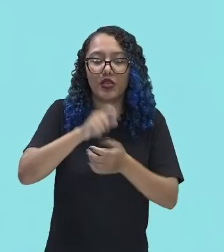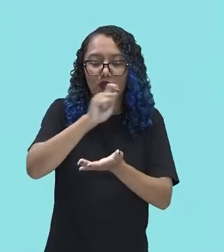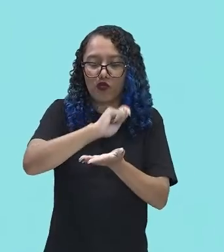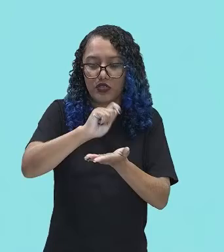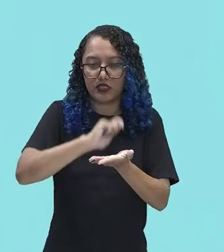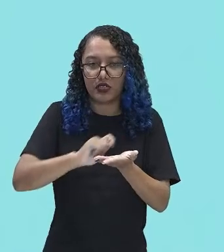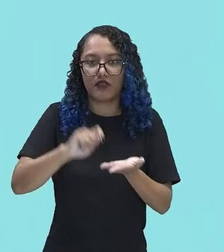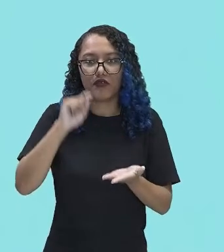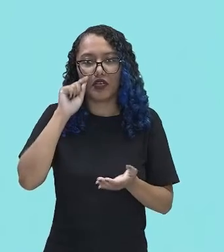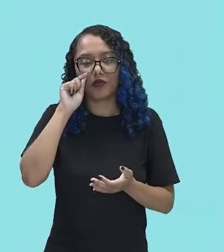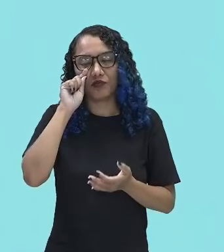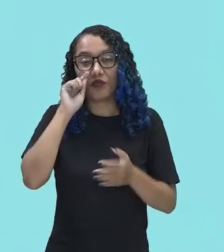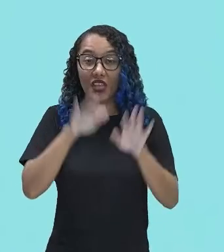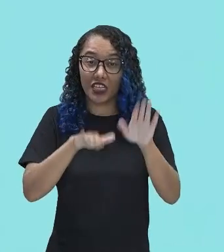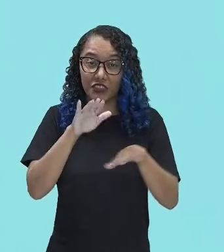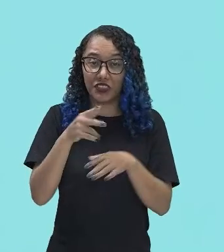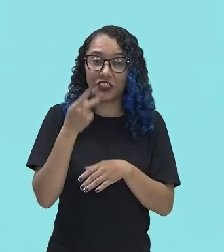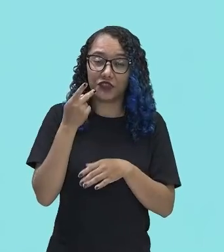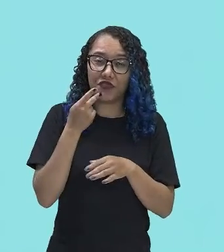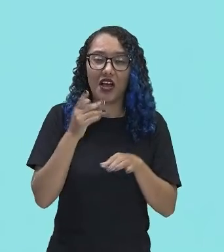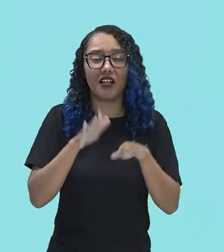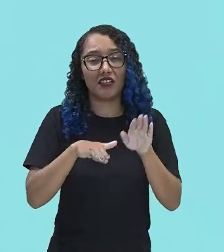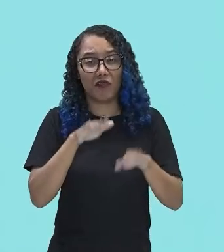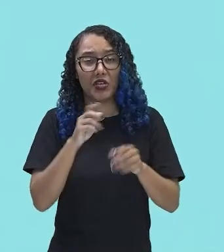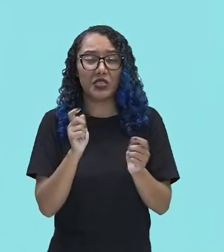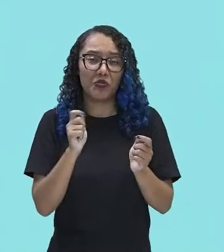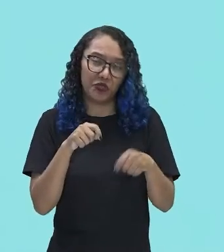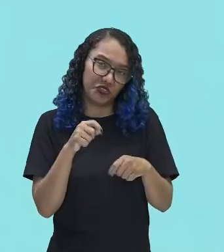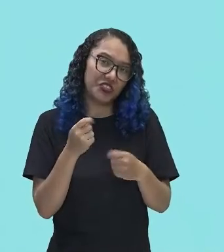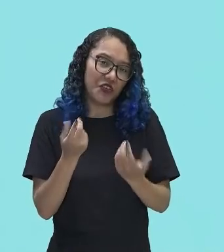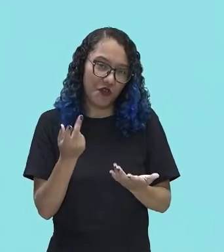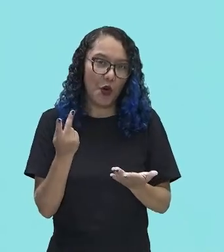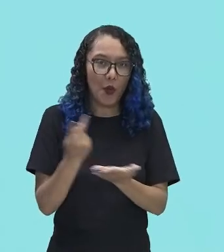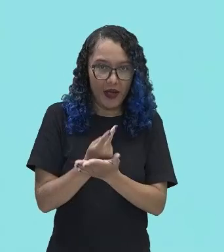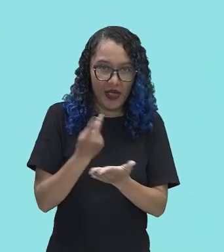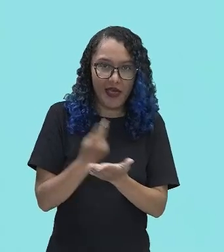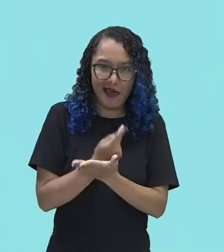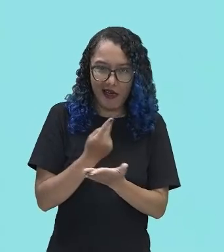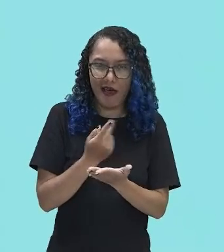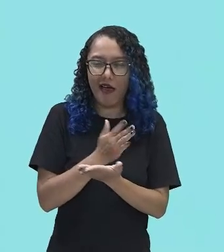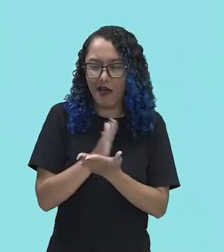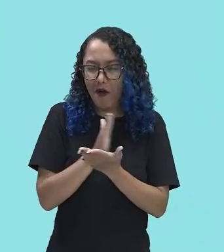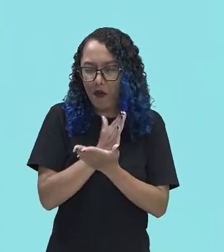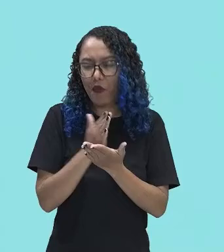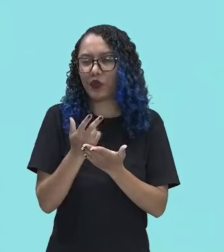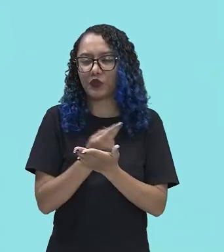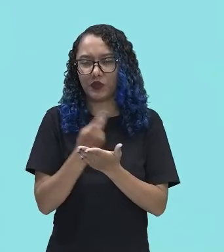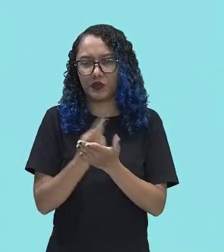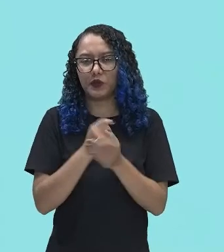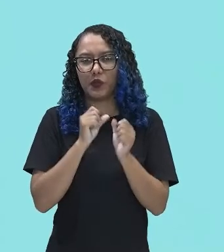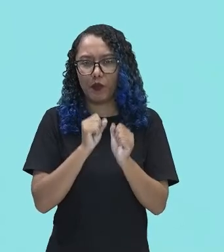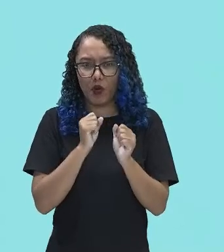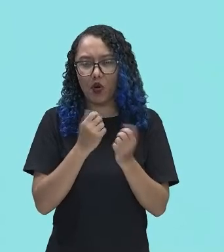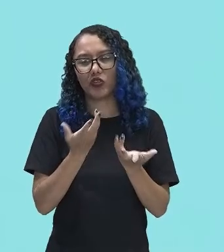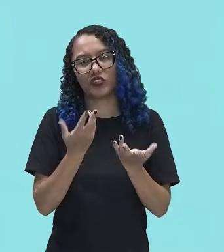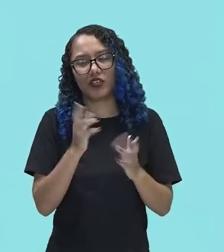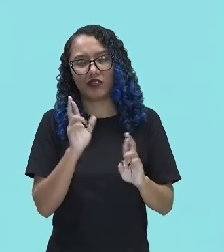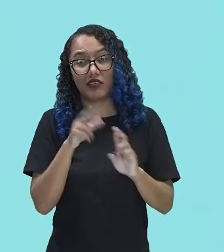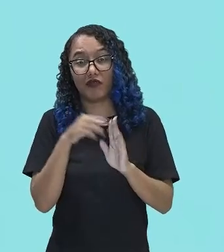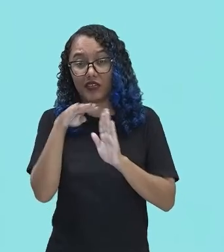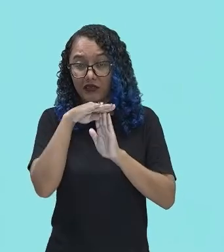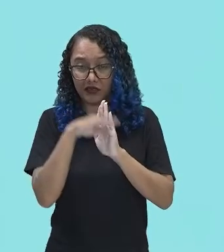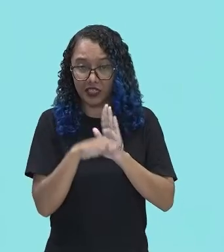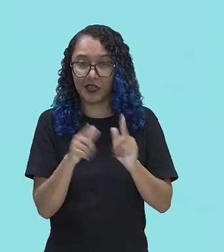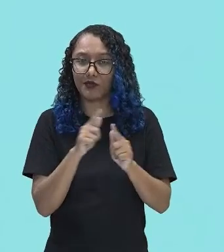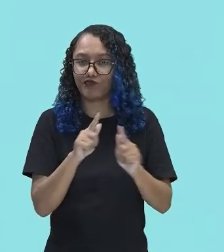é permitido muitos deslizes, né? Vamos botar assim como deslizes, relacionados à regra gramatical,